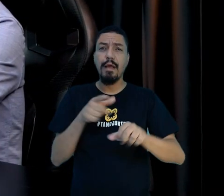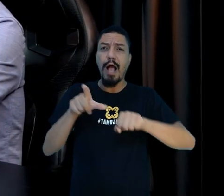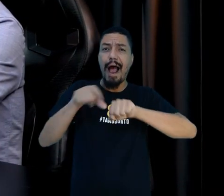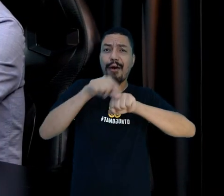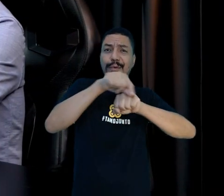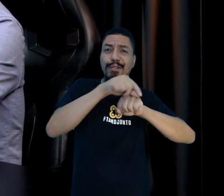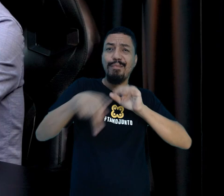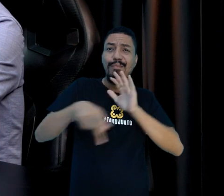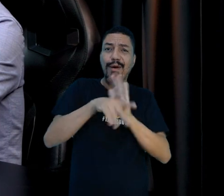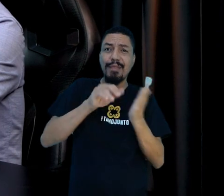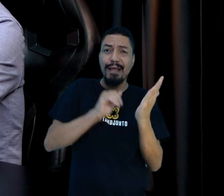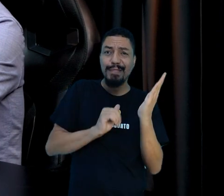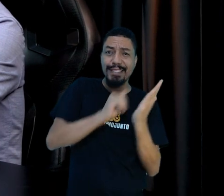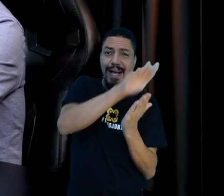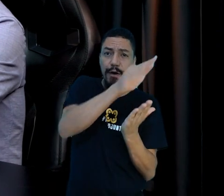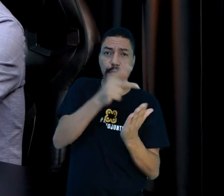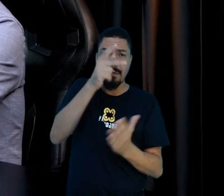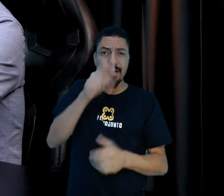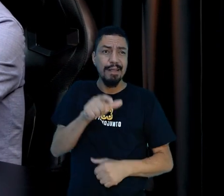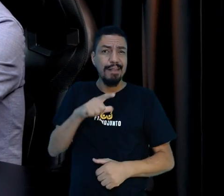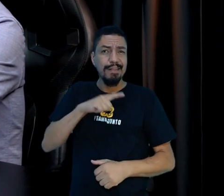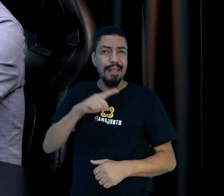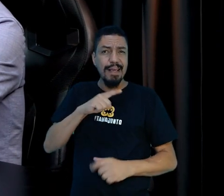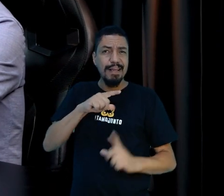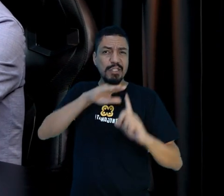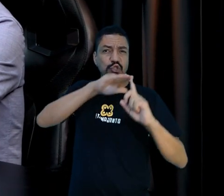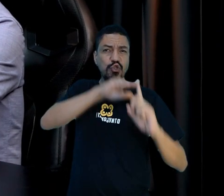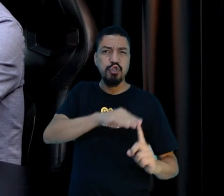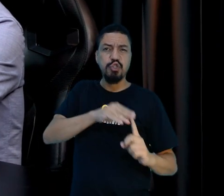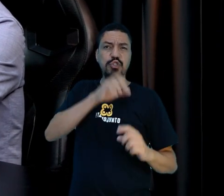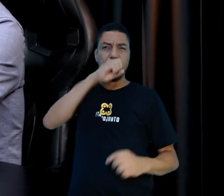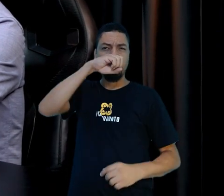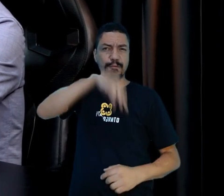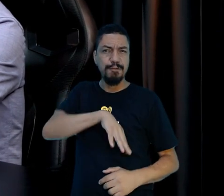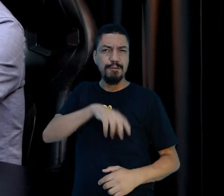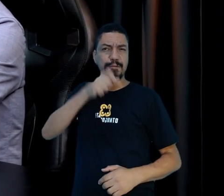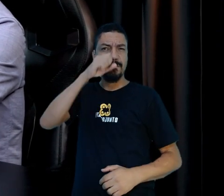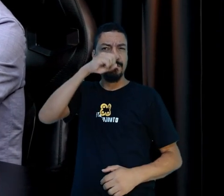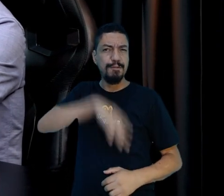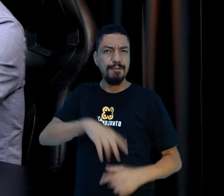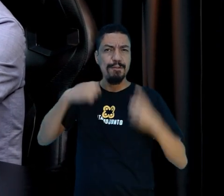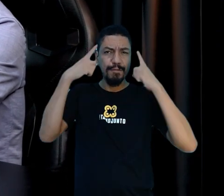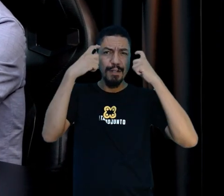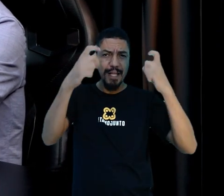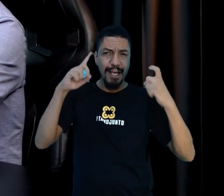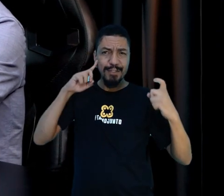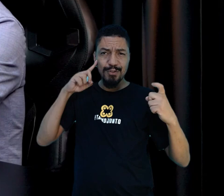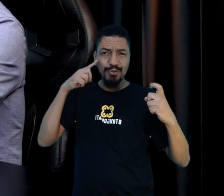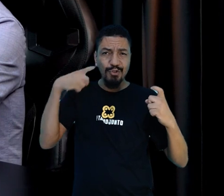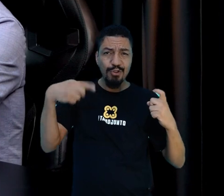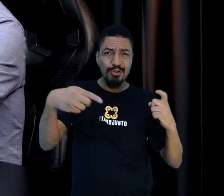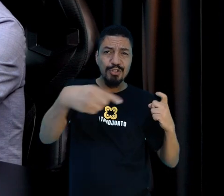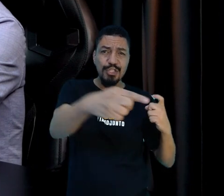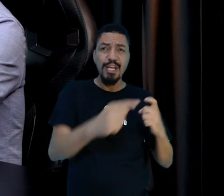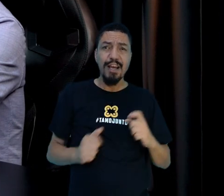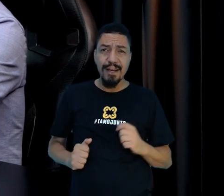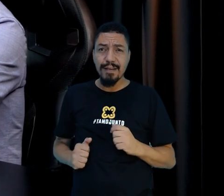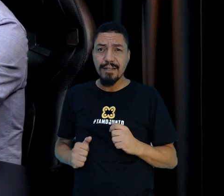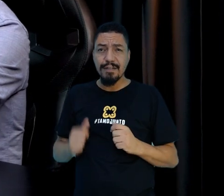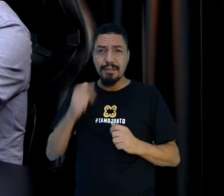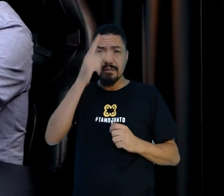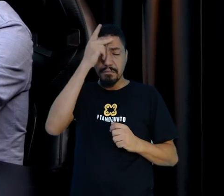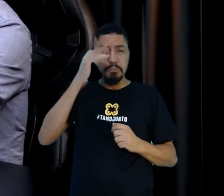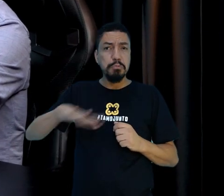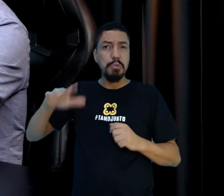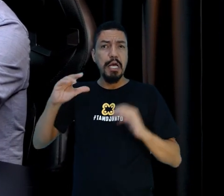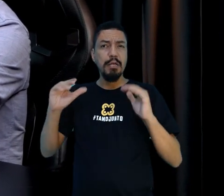até de argumento para demissões. Então, por exemplo, essas microagressões cotidianas, né, essas violências, não